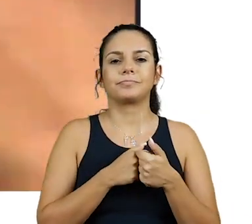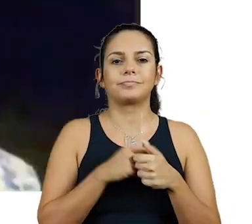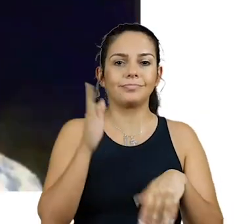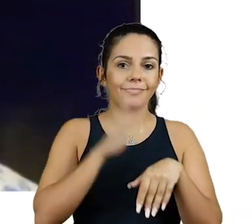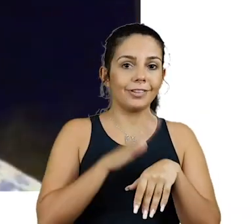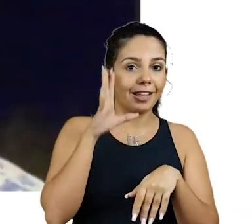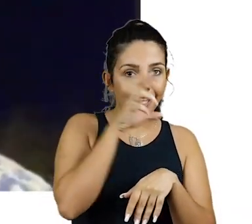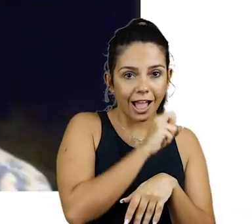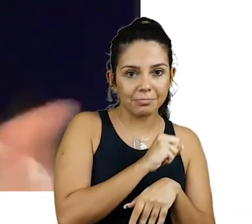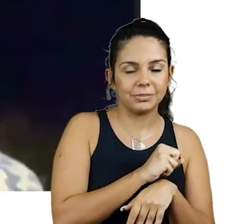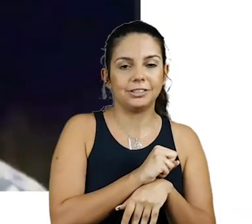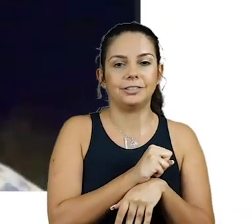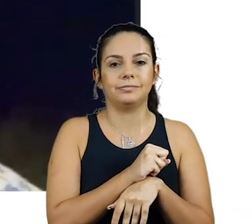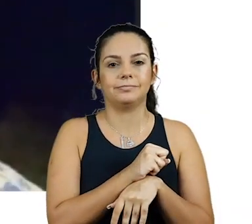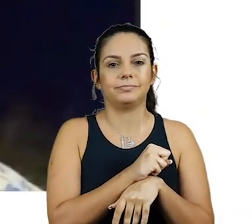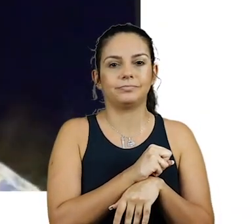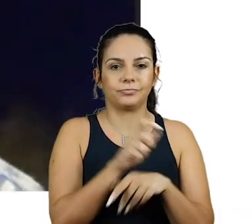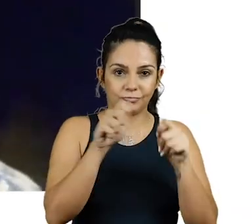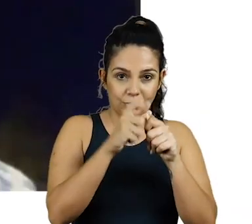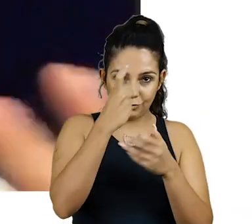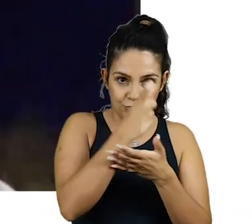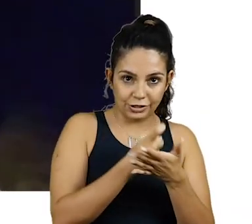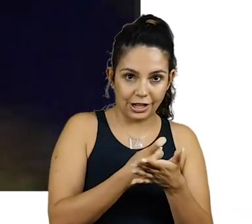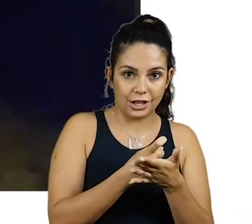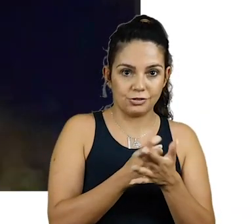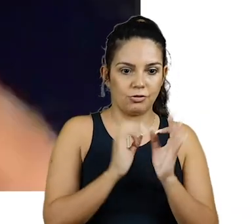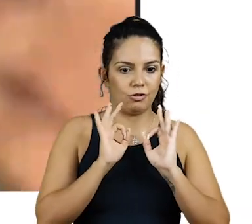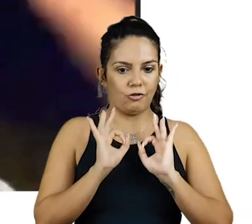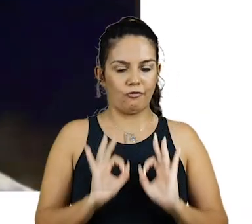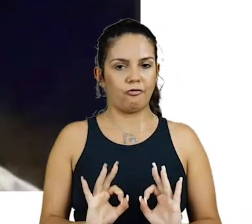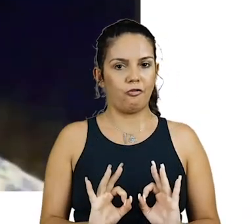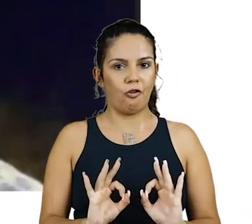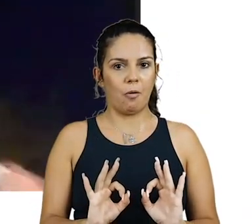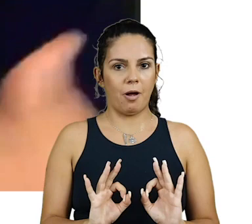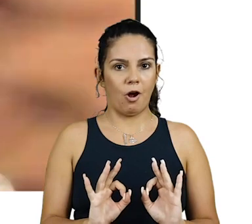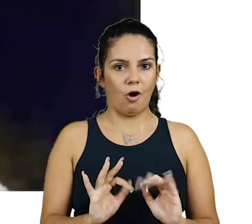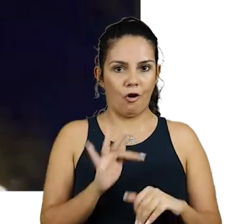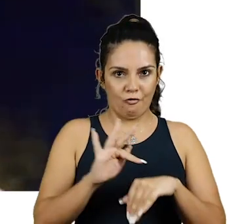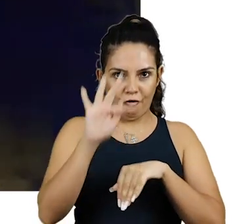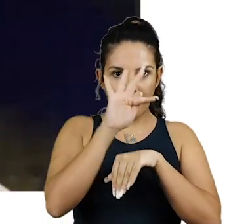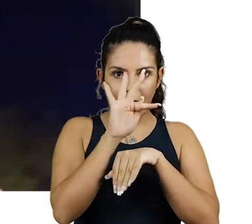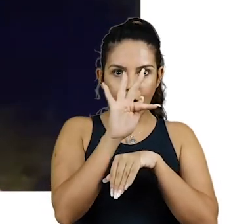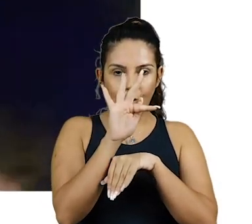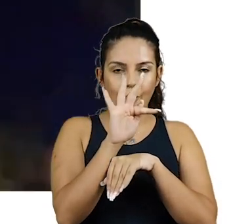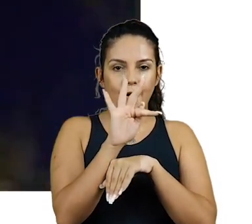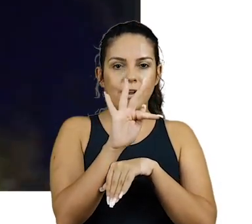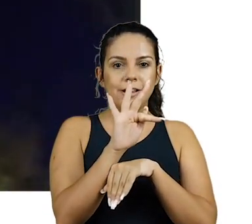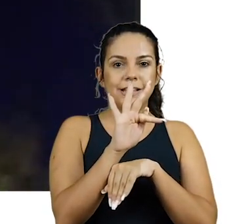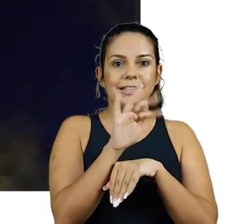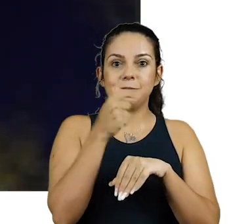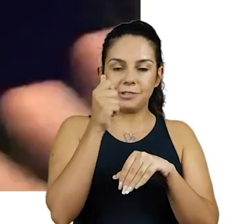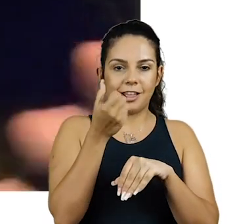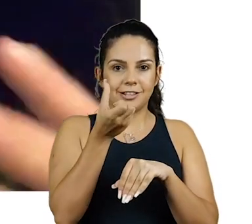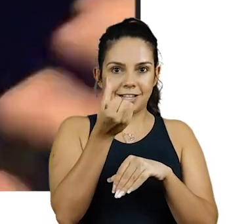mais rápido ainda, mas mesmo assim, você fazia um texto de jornal, você tinha que cativar a pessoa por, sei lá, 60 linhas, e era